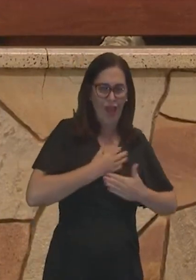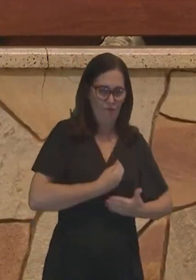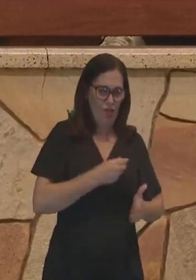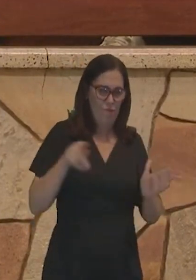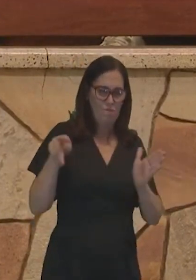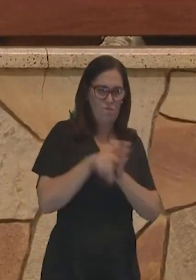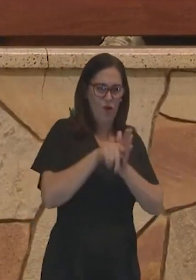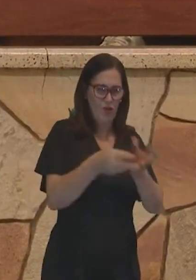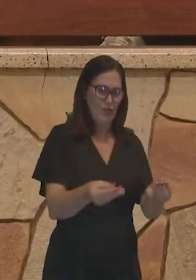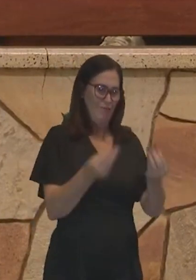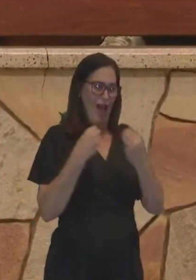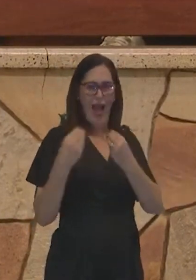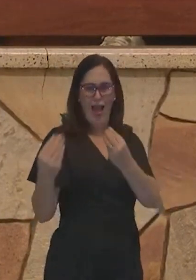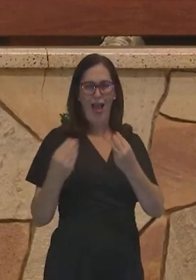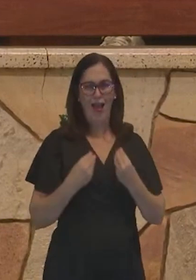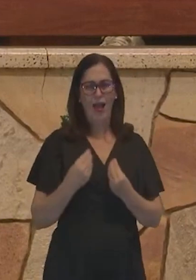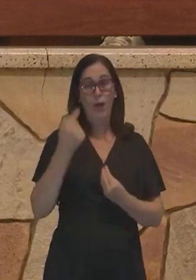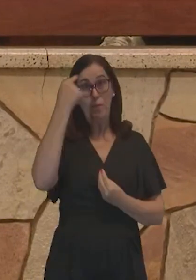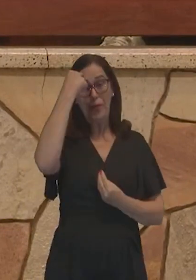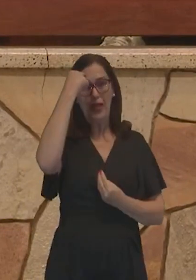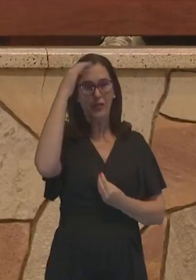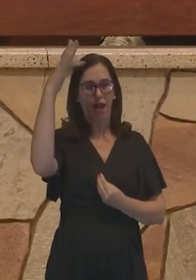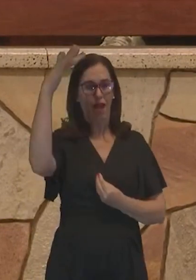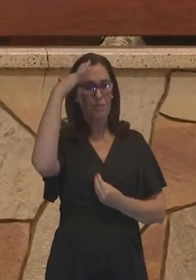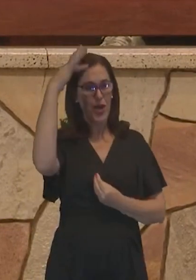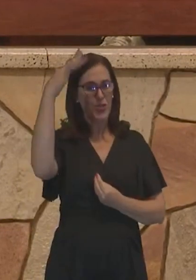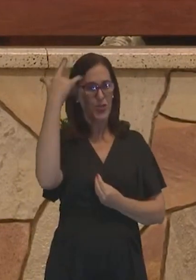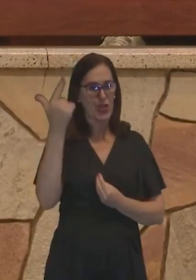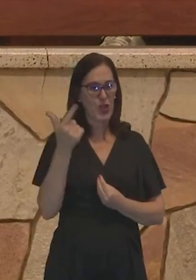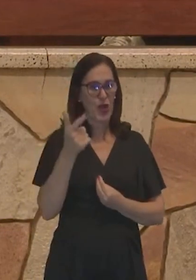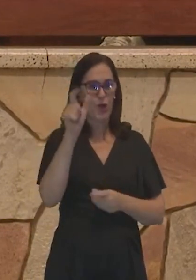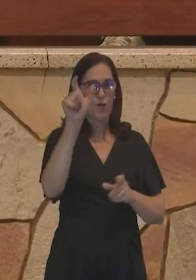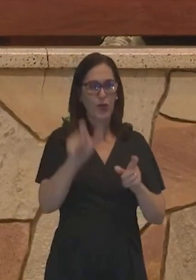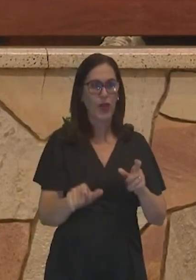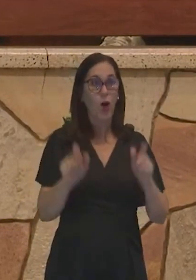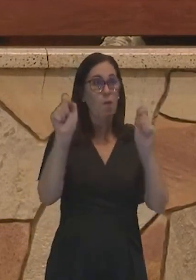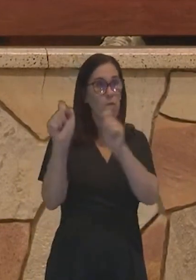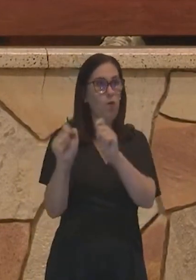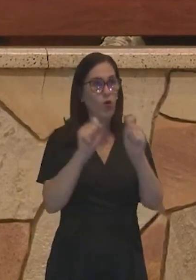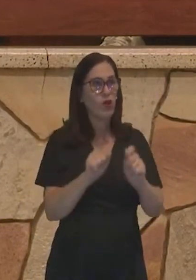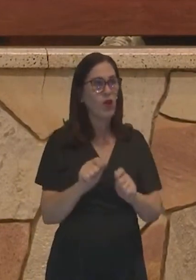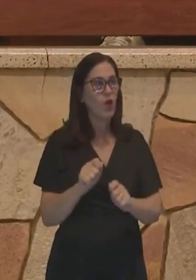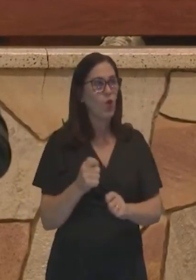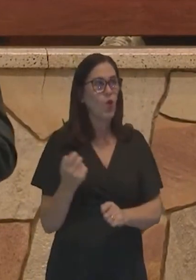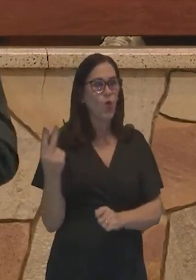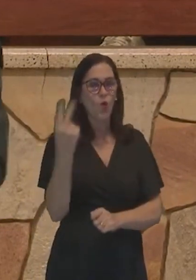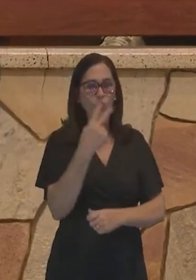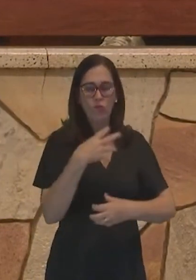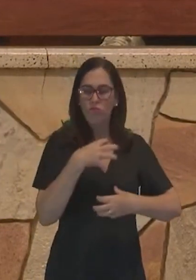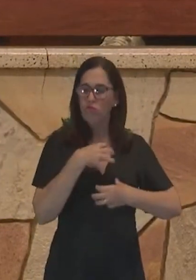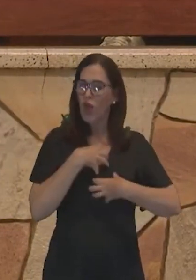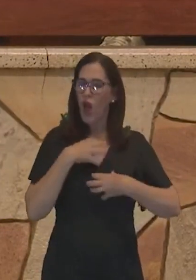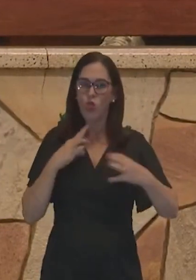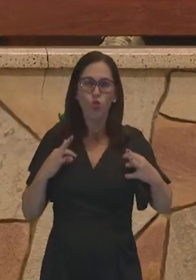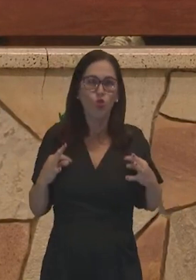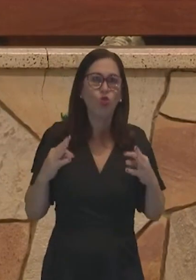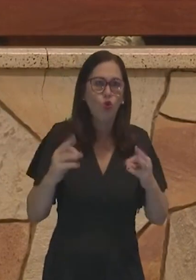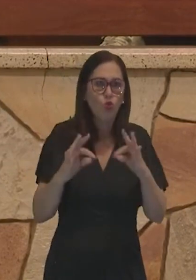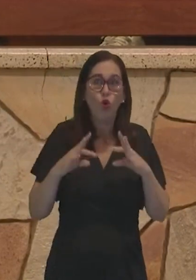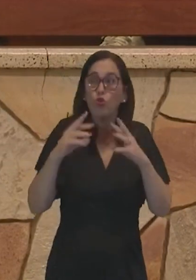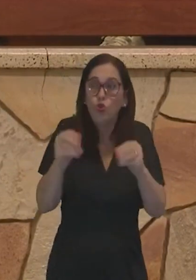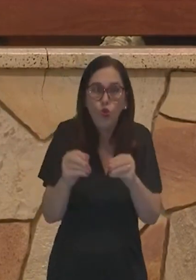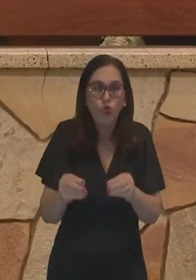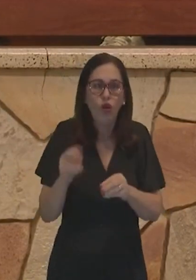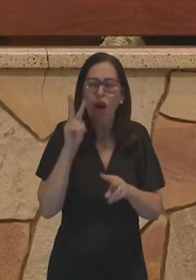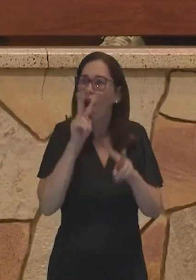pode proporcionar. Imaginem isso, alguém que tinha o poder para usufruir de tudo quanto os